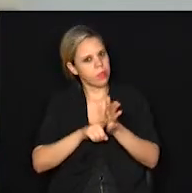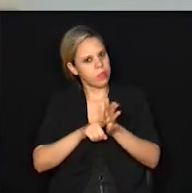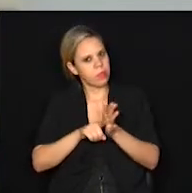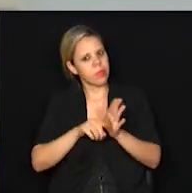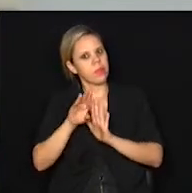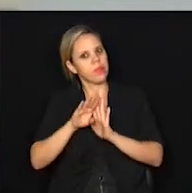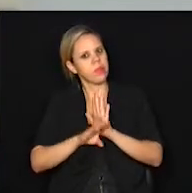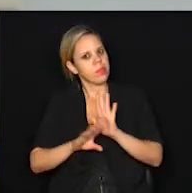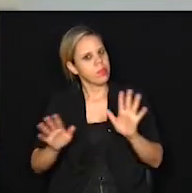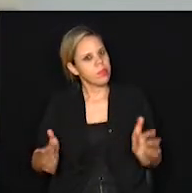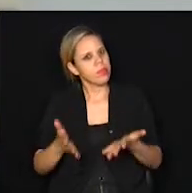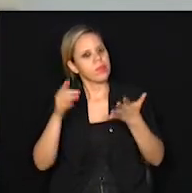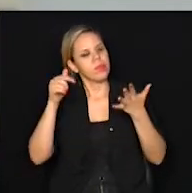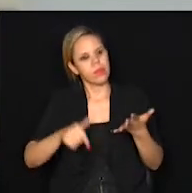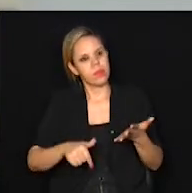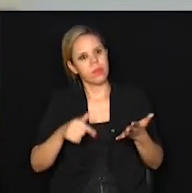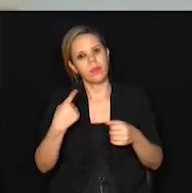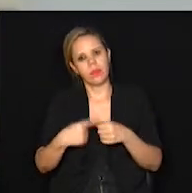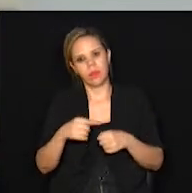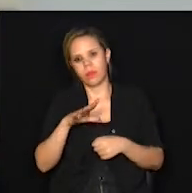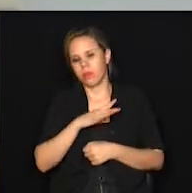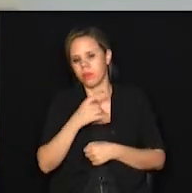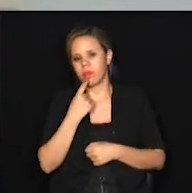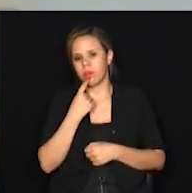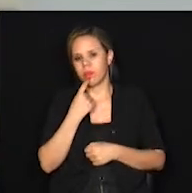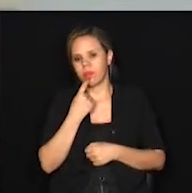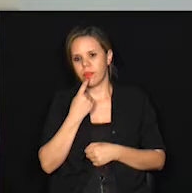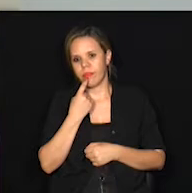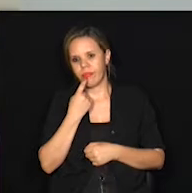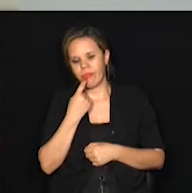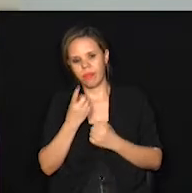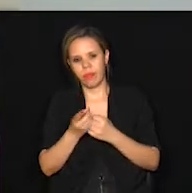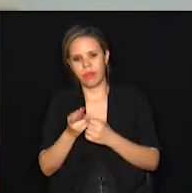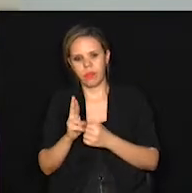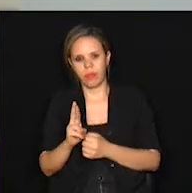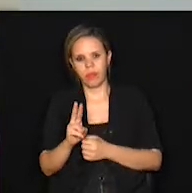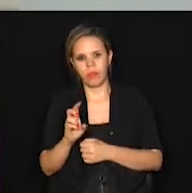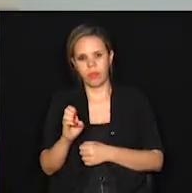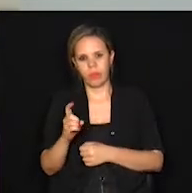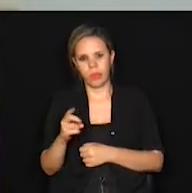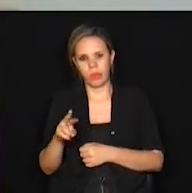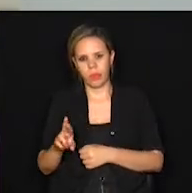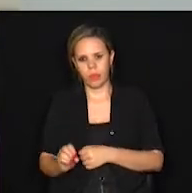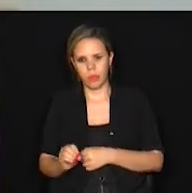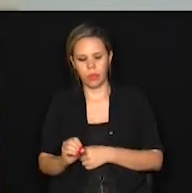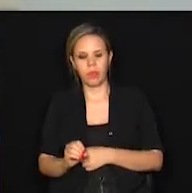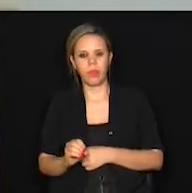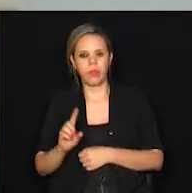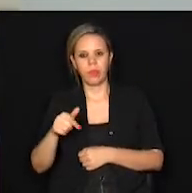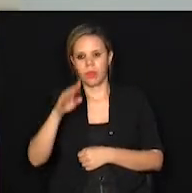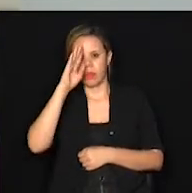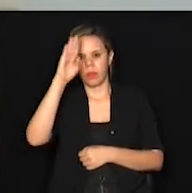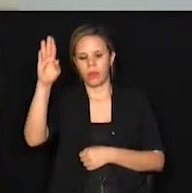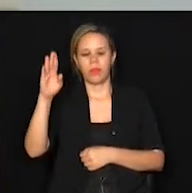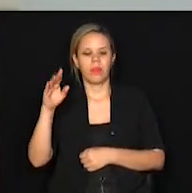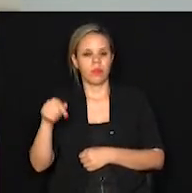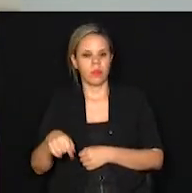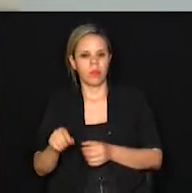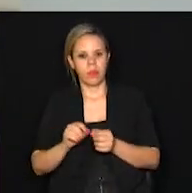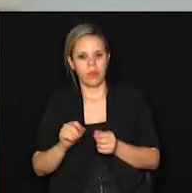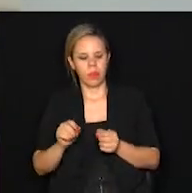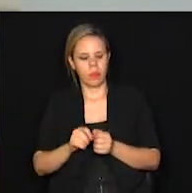procedimentos promocionais aqui no município de Campinas. O doutor Eduardo Luiz, o procurador, ele é o titular desse procedimento. Ele,